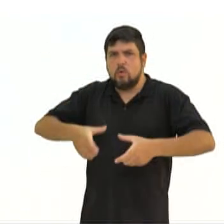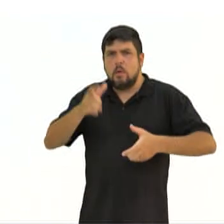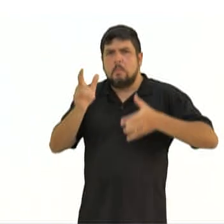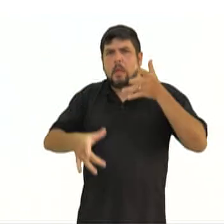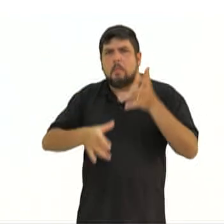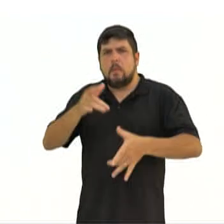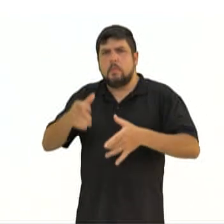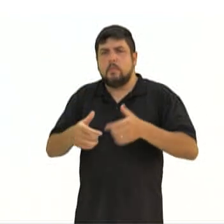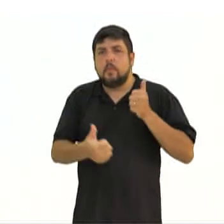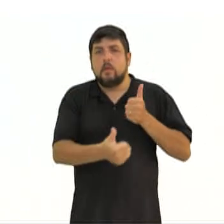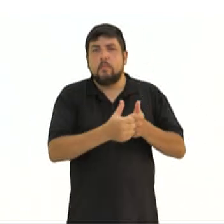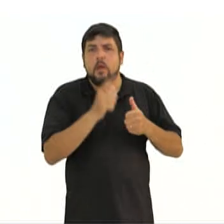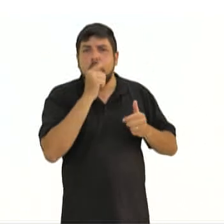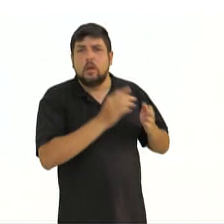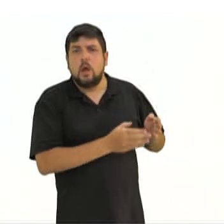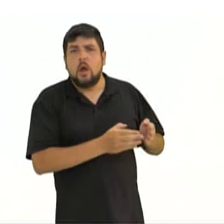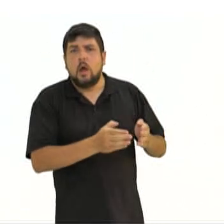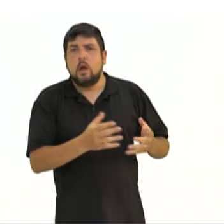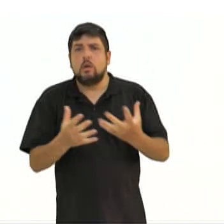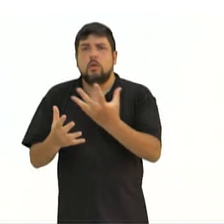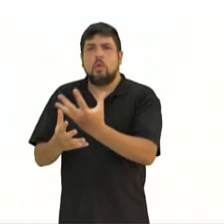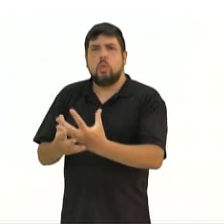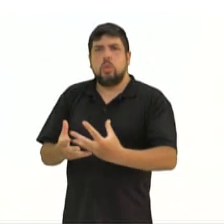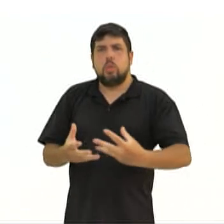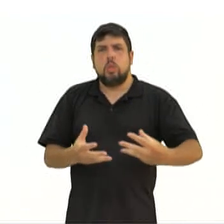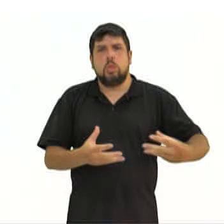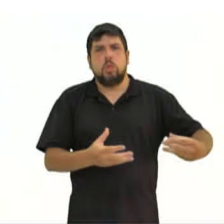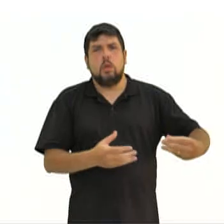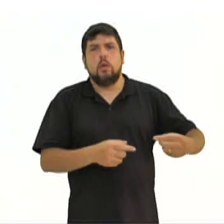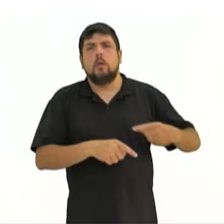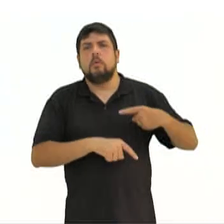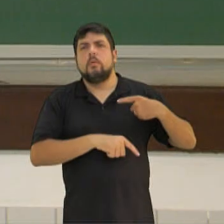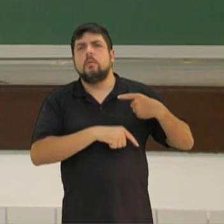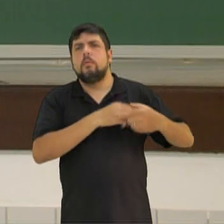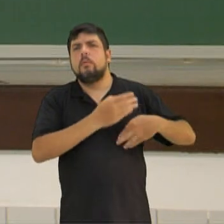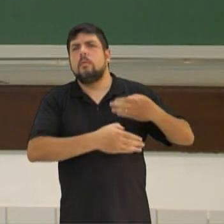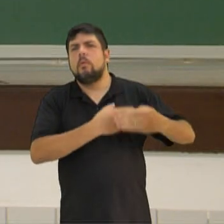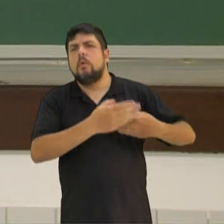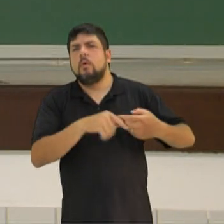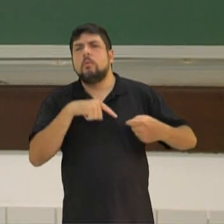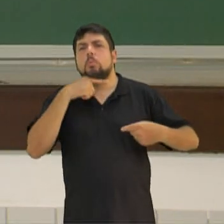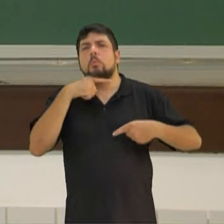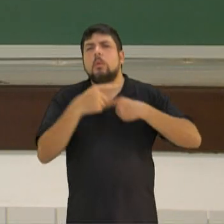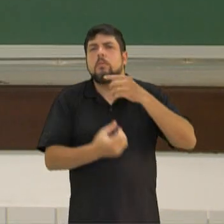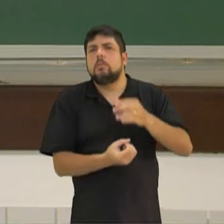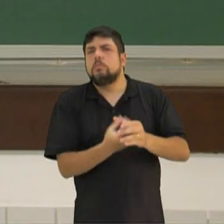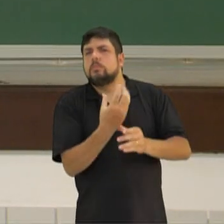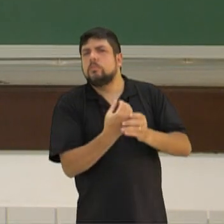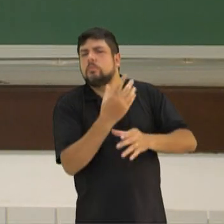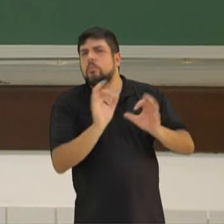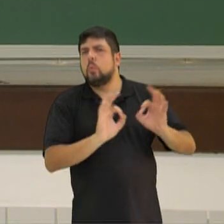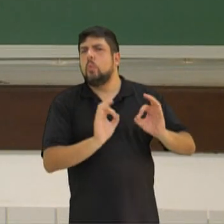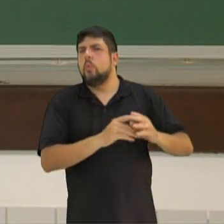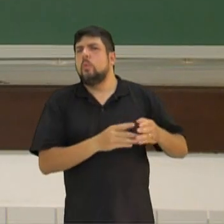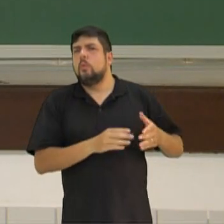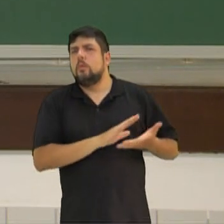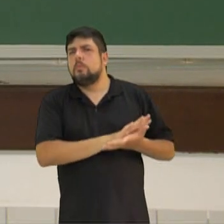envenenando a água e o solo, impedindo que o lugar seja fértil e contaminando a água e todos os seres que estão ali.